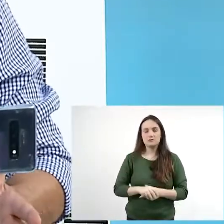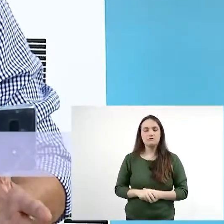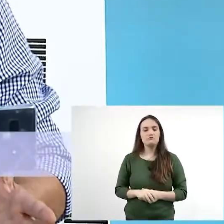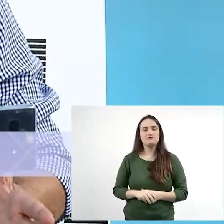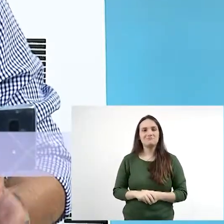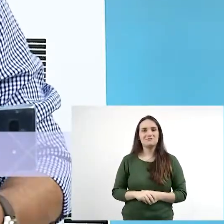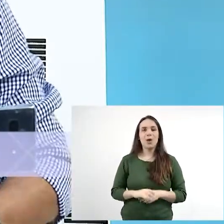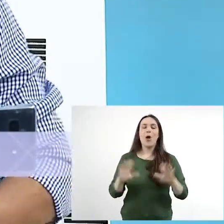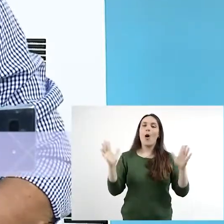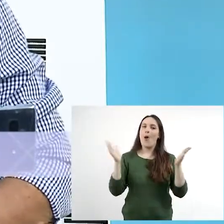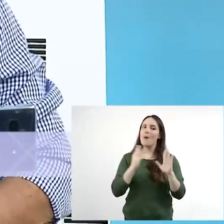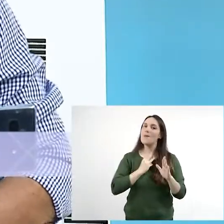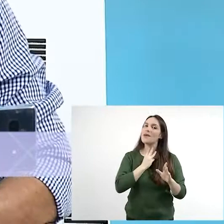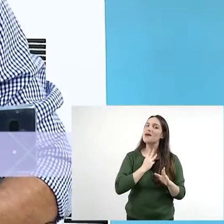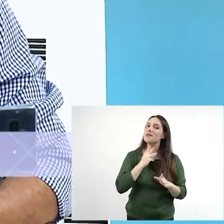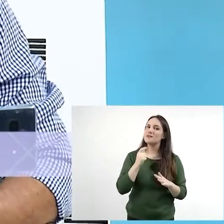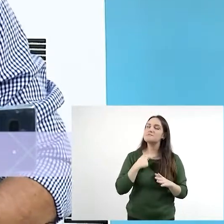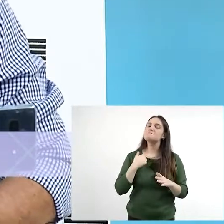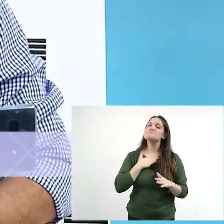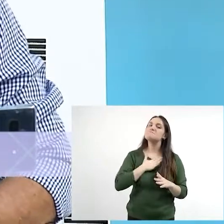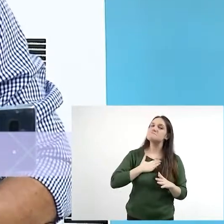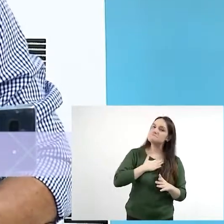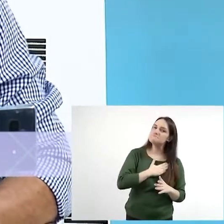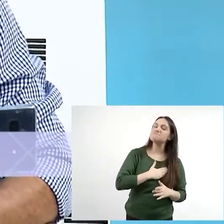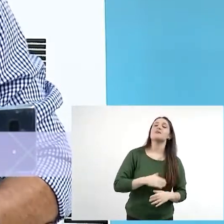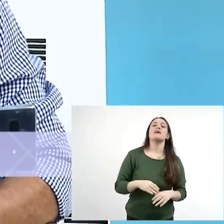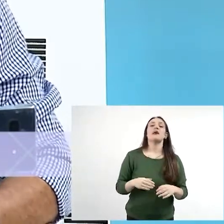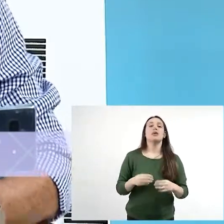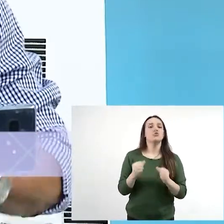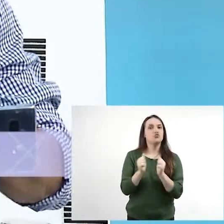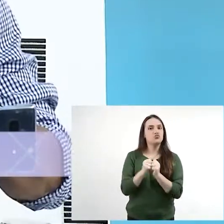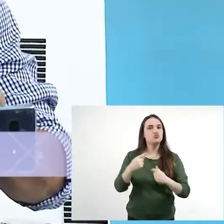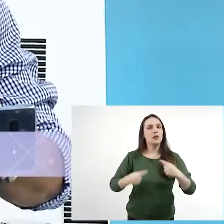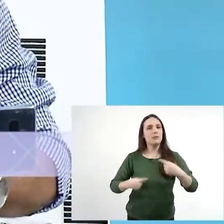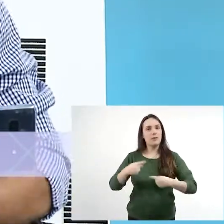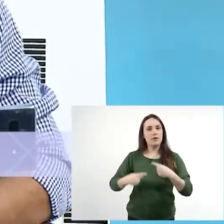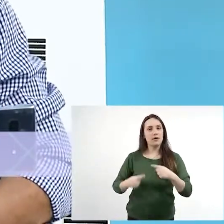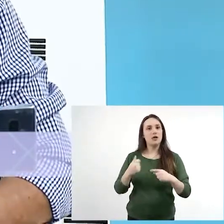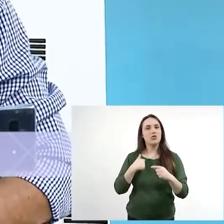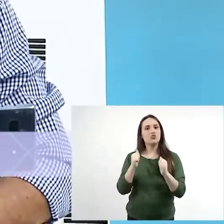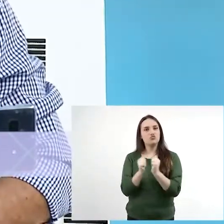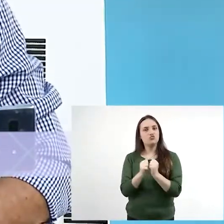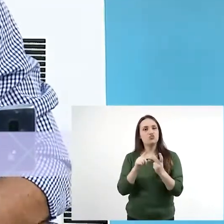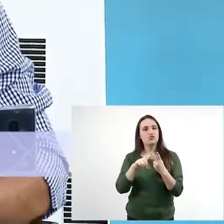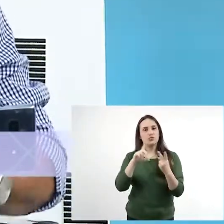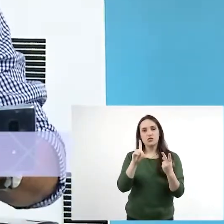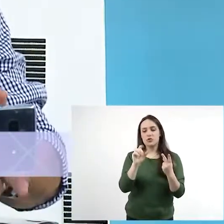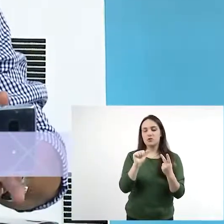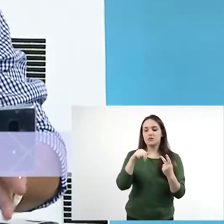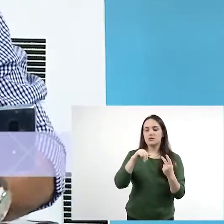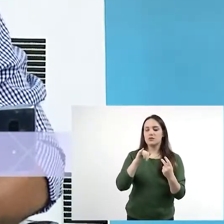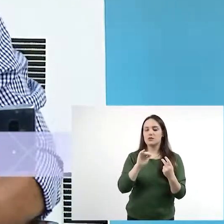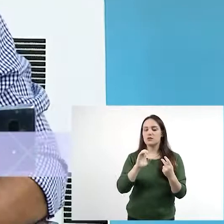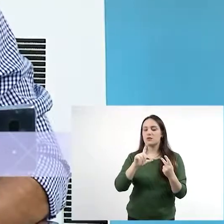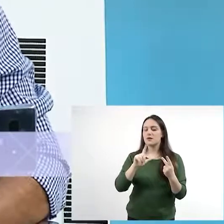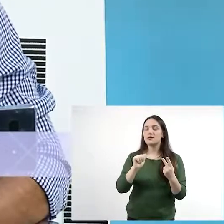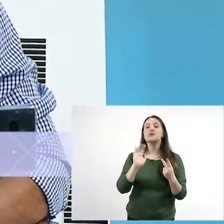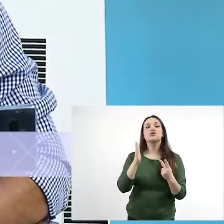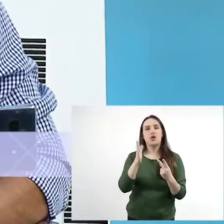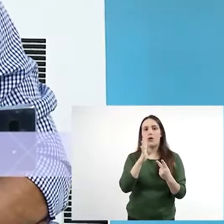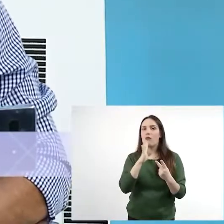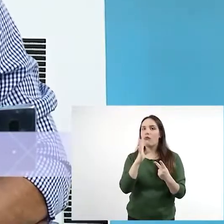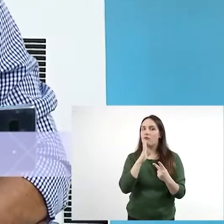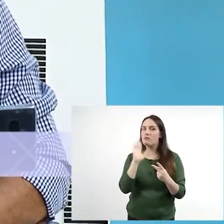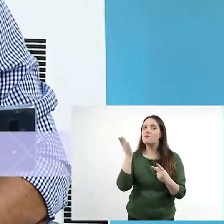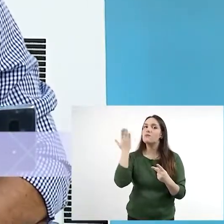prazer participar desse debate. Eu me sinto extremamente honrado, junto com a Daniela, que já tive a oportunidade de